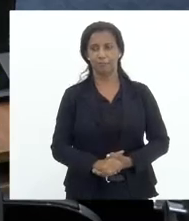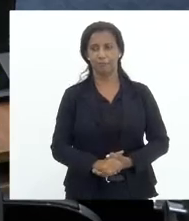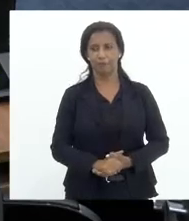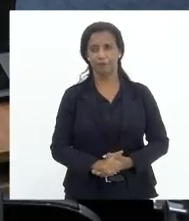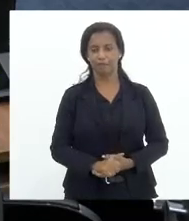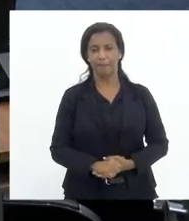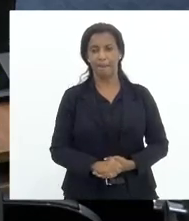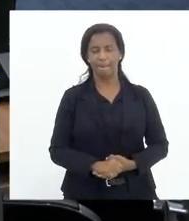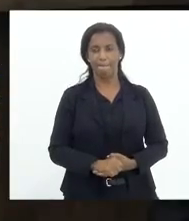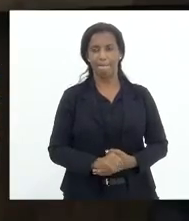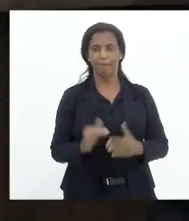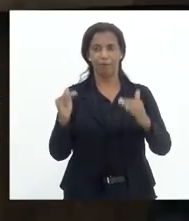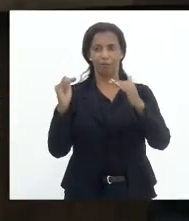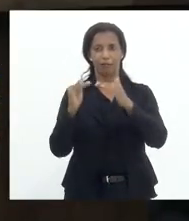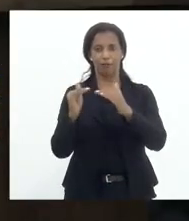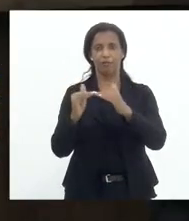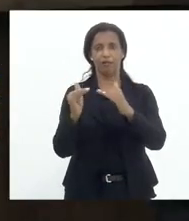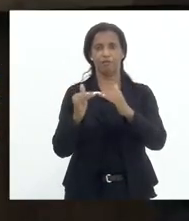tá favorável